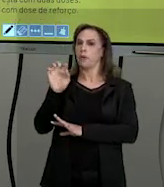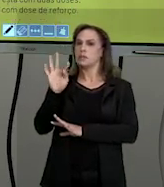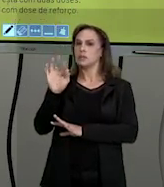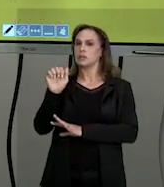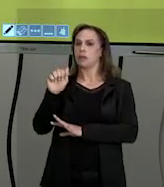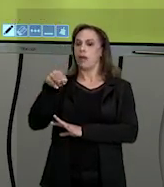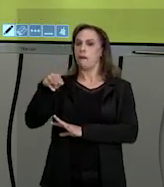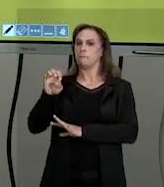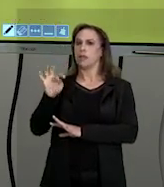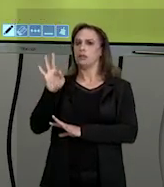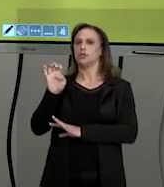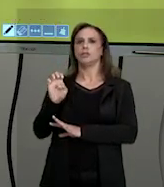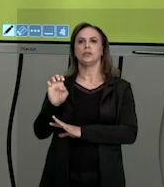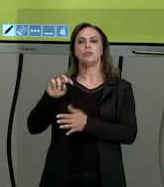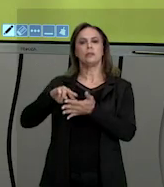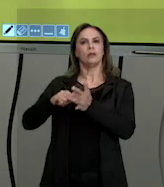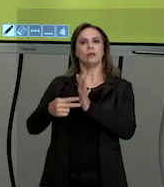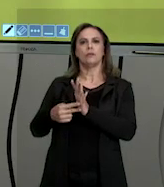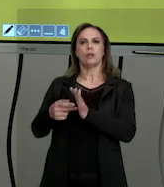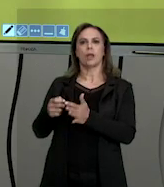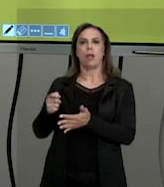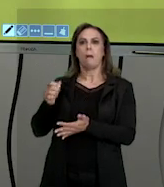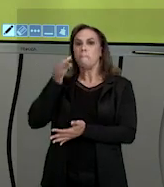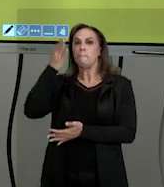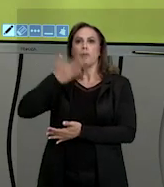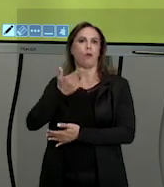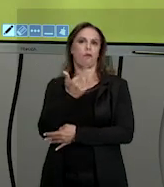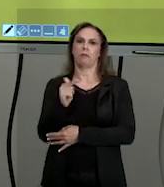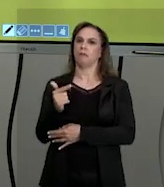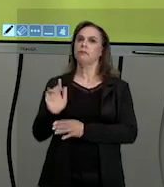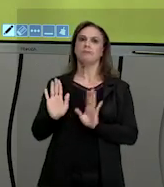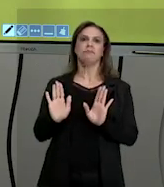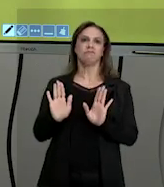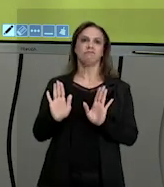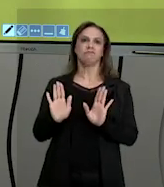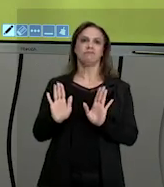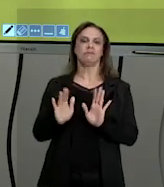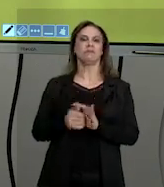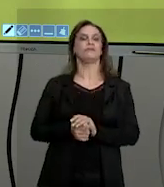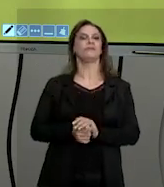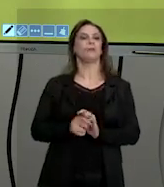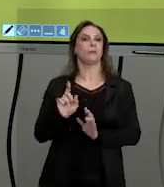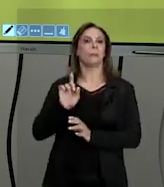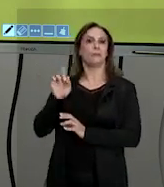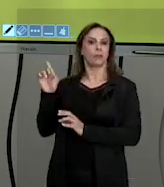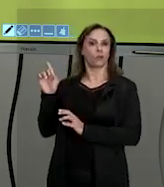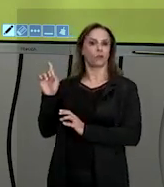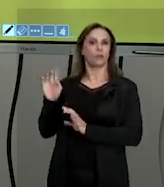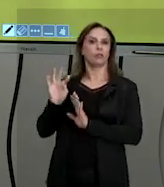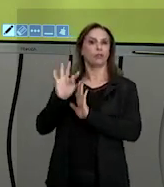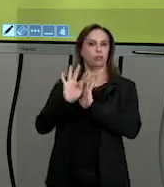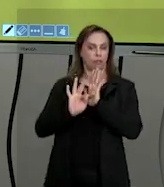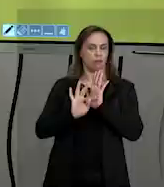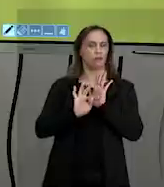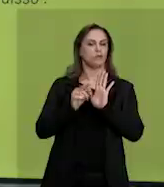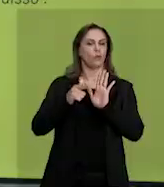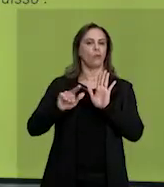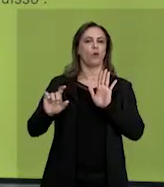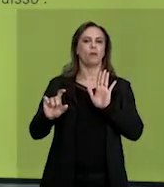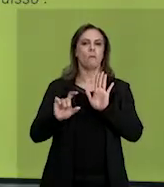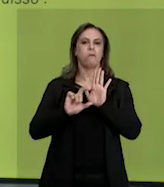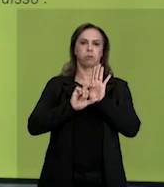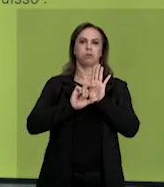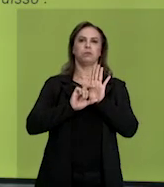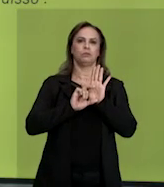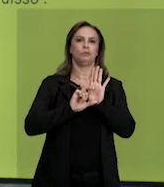importante, né? E aí, mais um trecho do texto aí. Você deve estar acompanhando comigo, né?